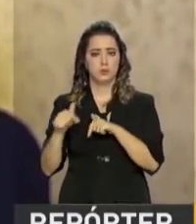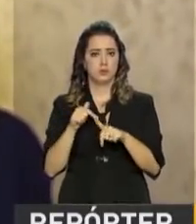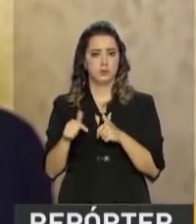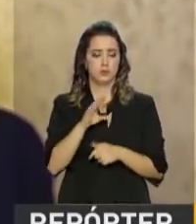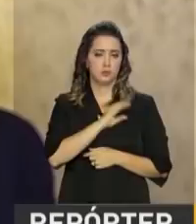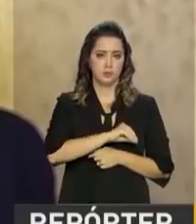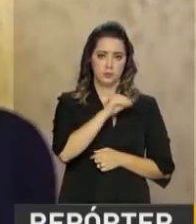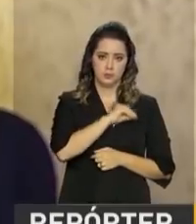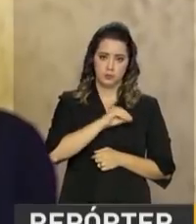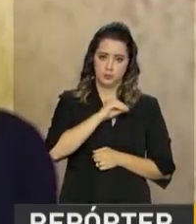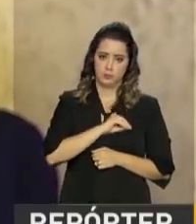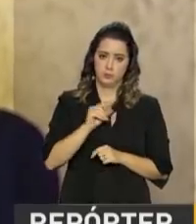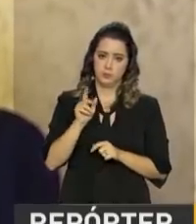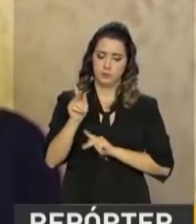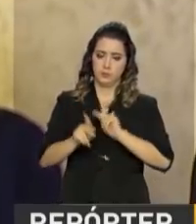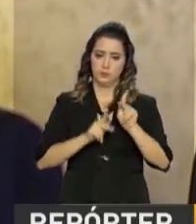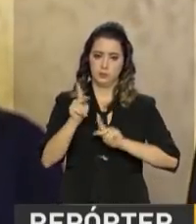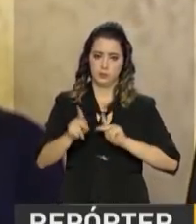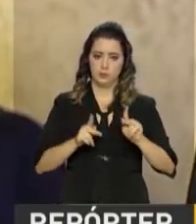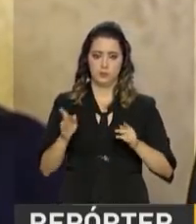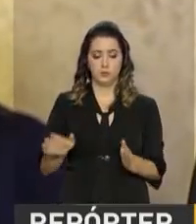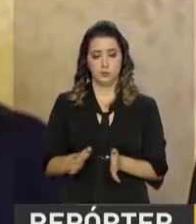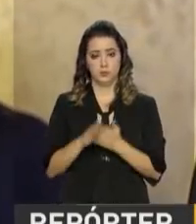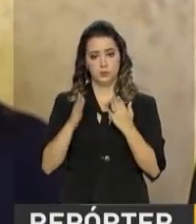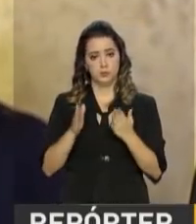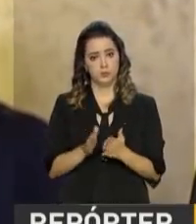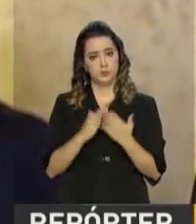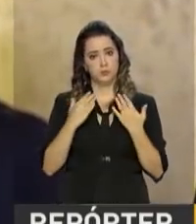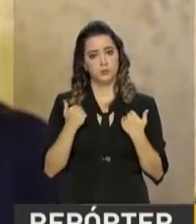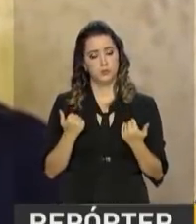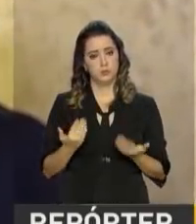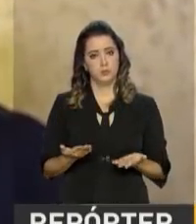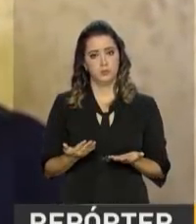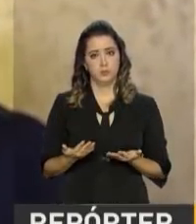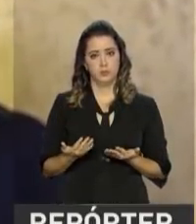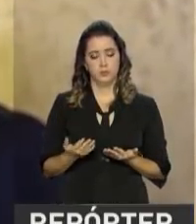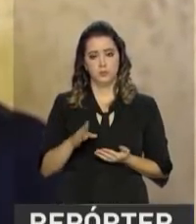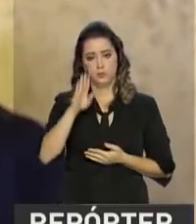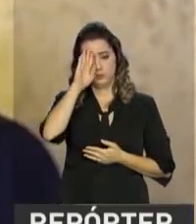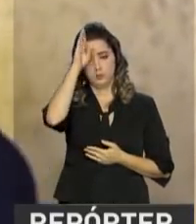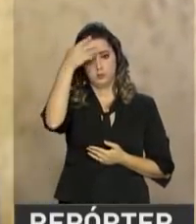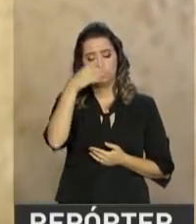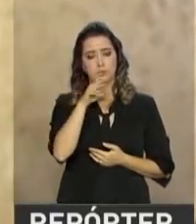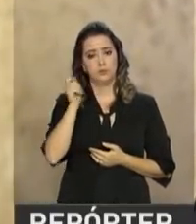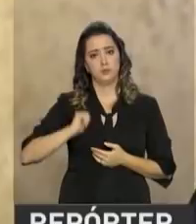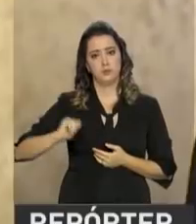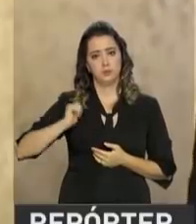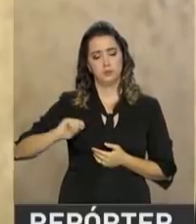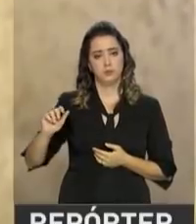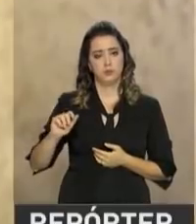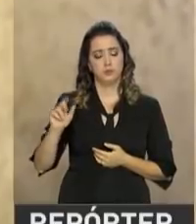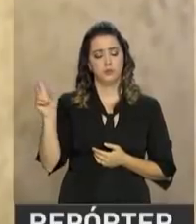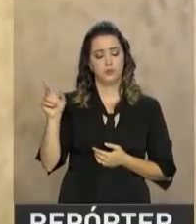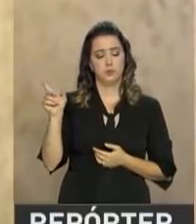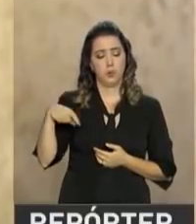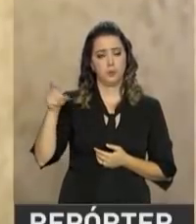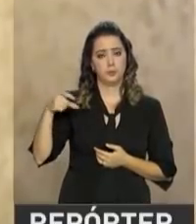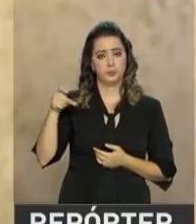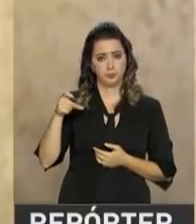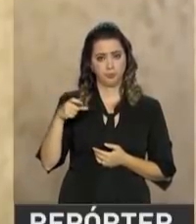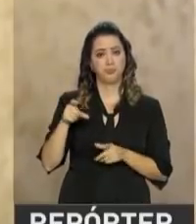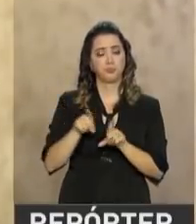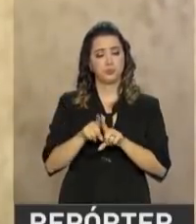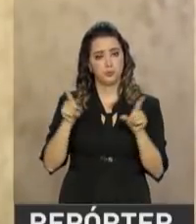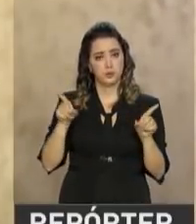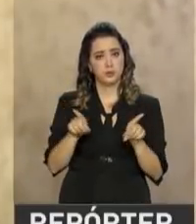emprego e renda para o público, para a população mais pobre, né? Principalmente o Bolsa Família, mas também algumas